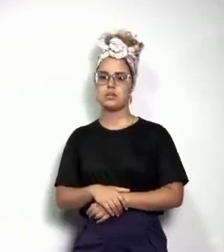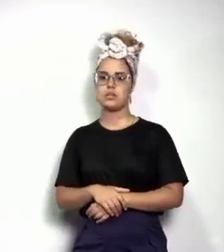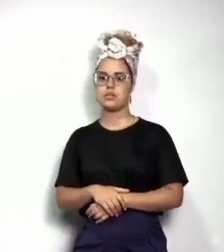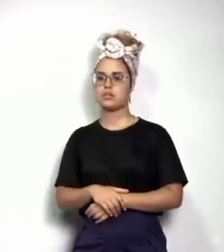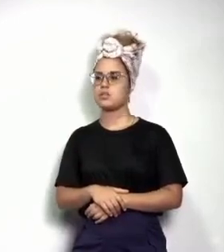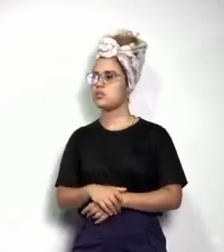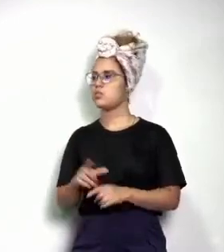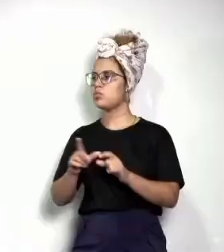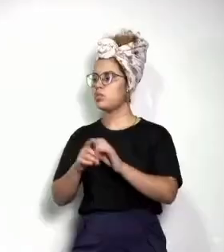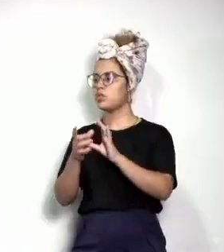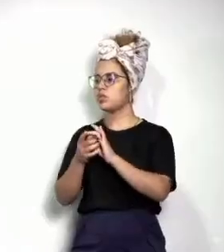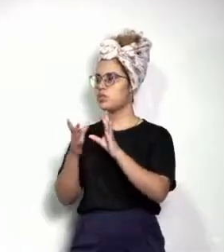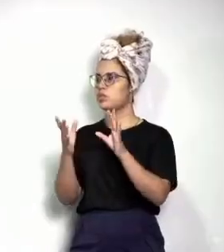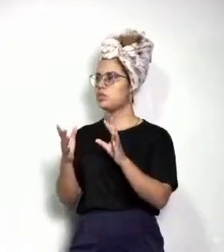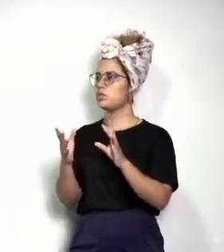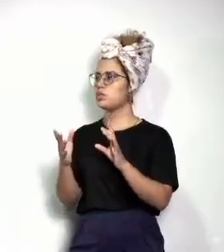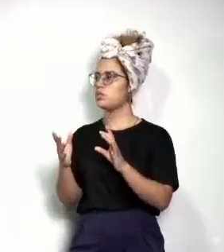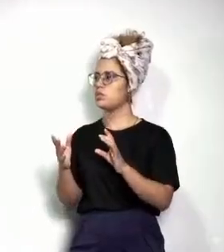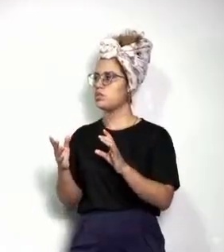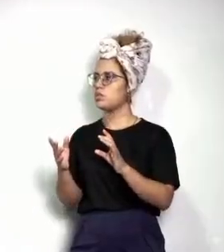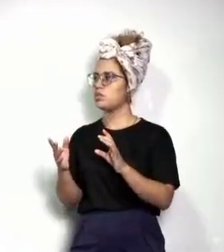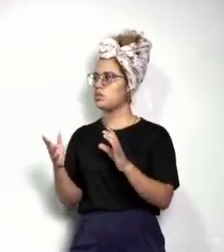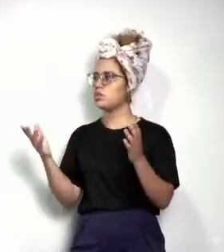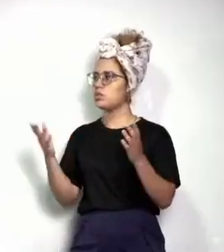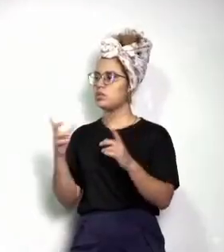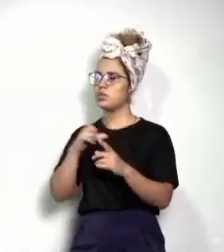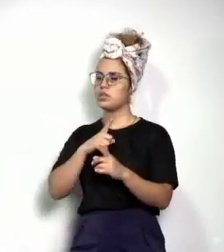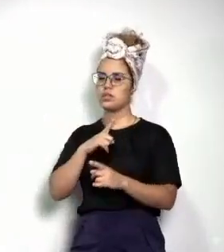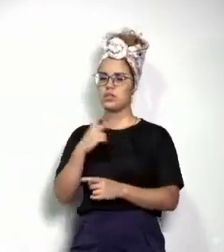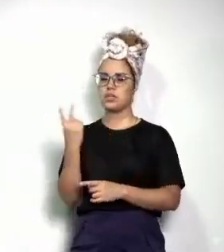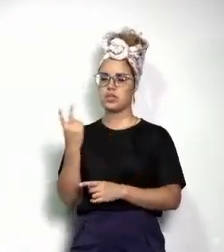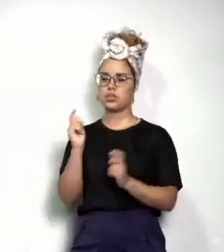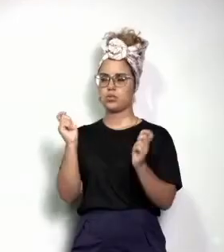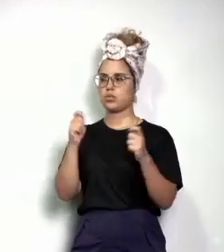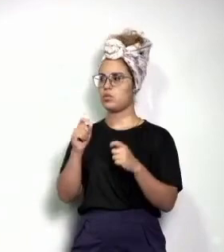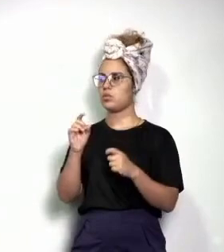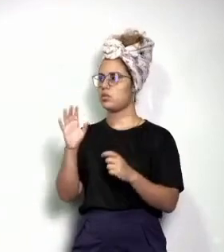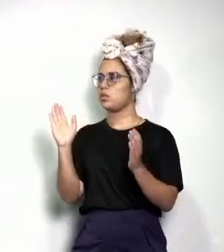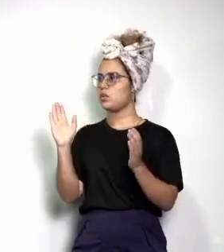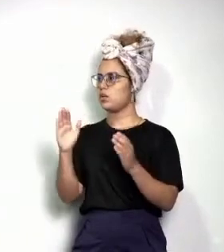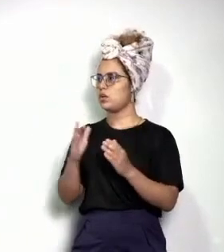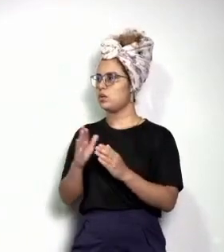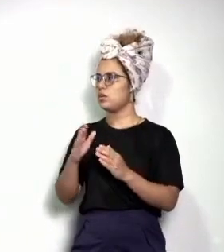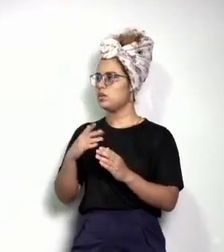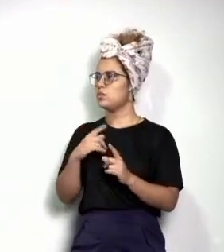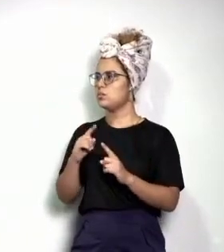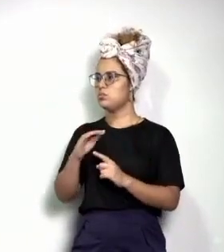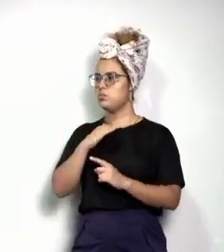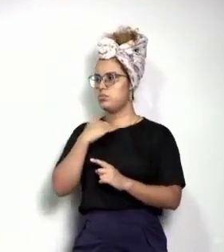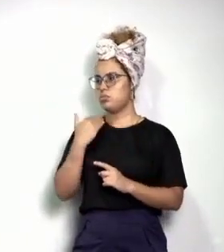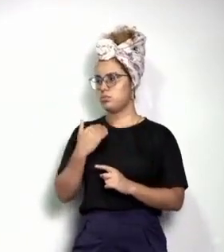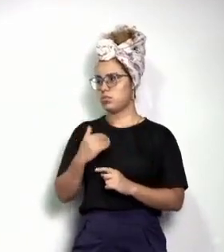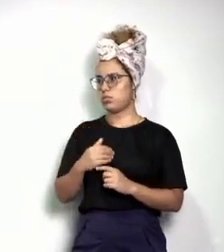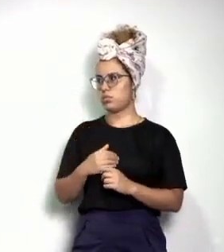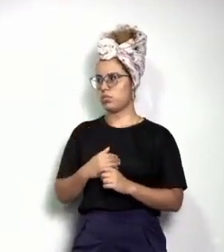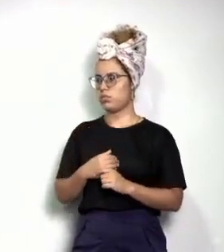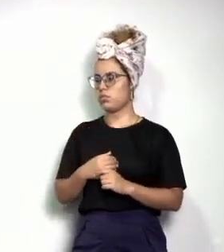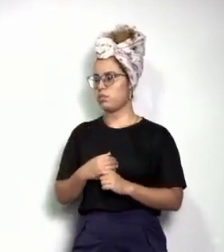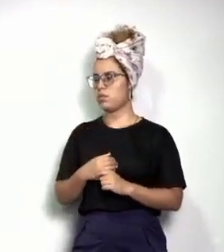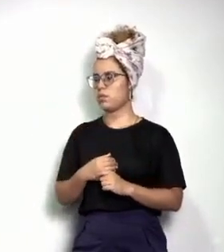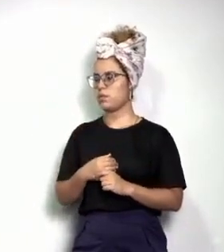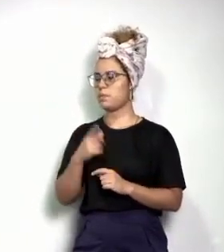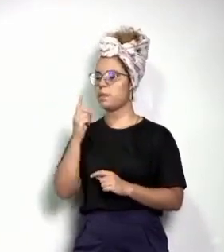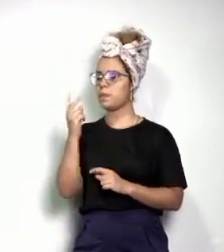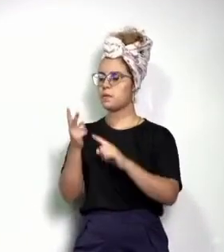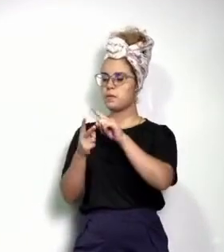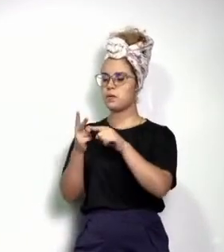Aí pode estar liberando. É, aqui você tem duas opções. Deixa eu só fechar aqui para você não se machucar. Aqui a gente tem duas opções. A gente pode